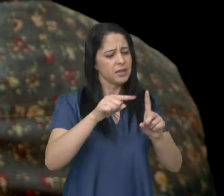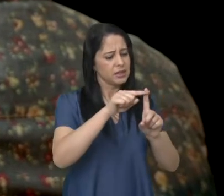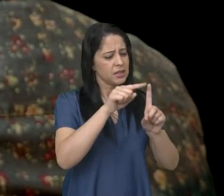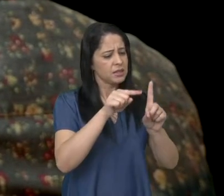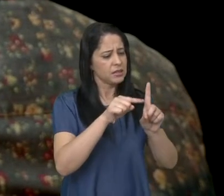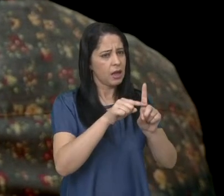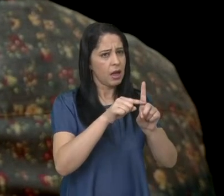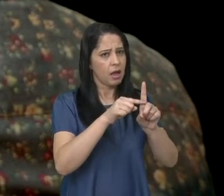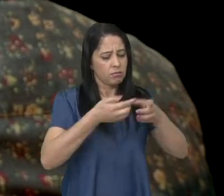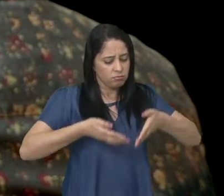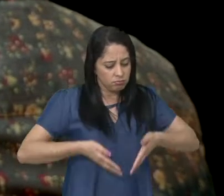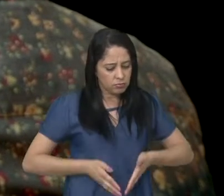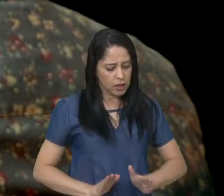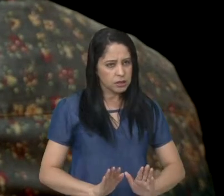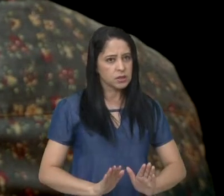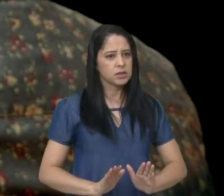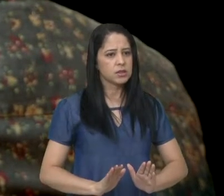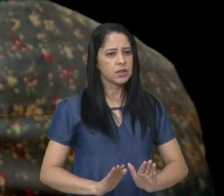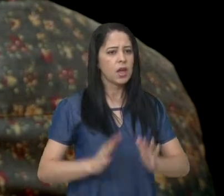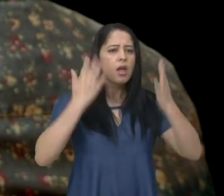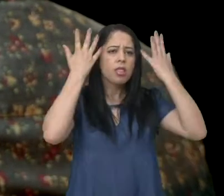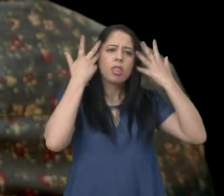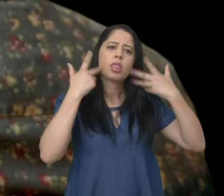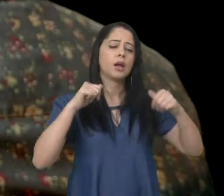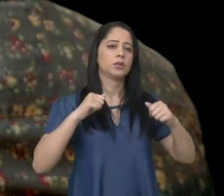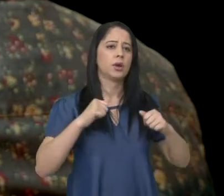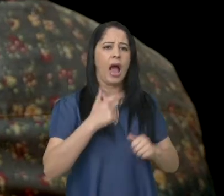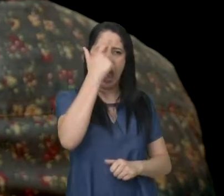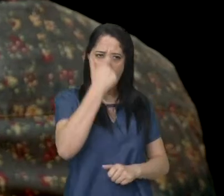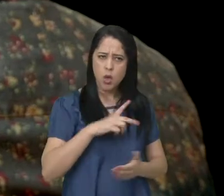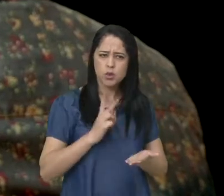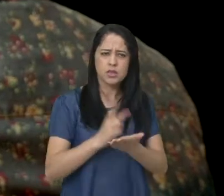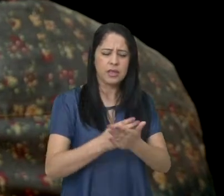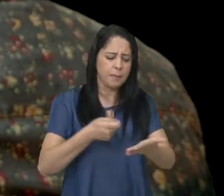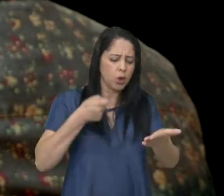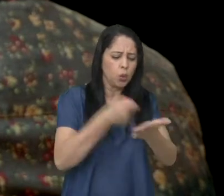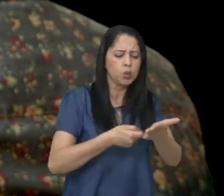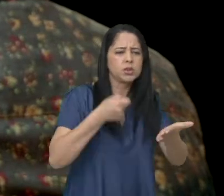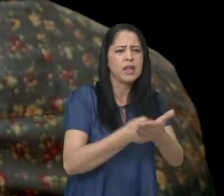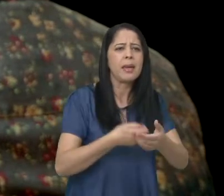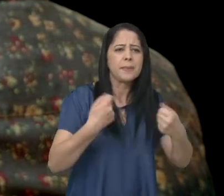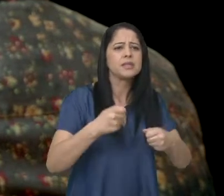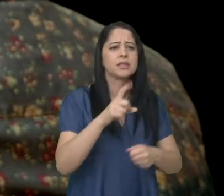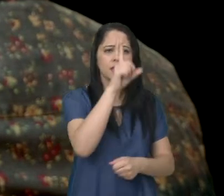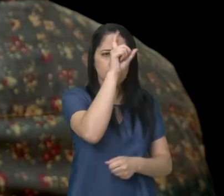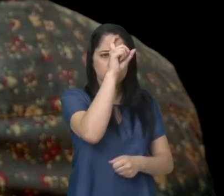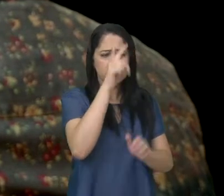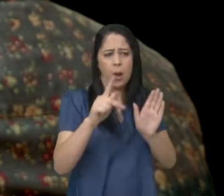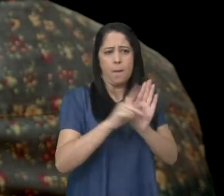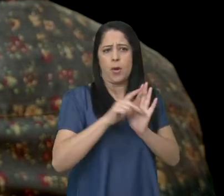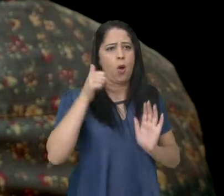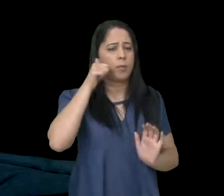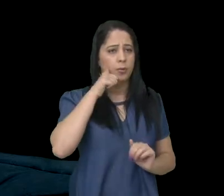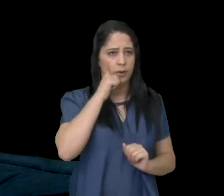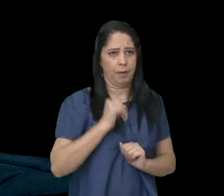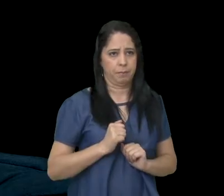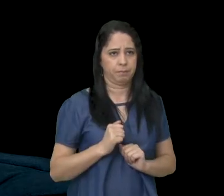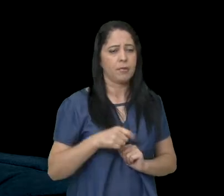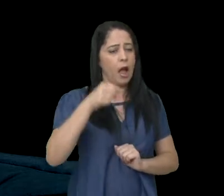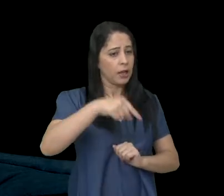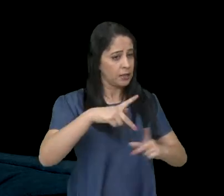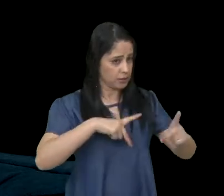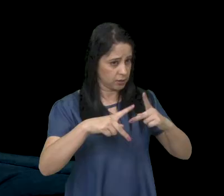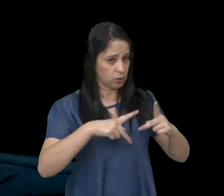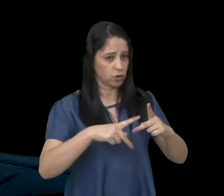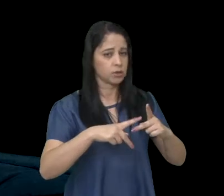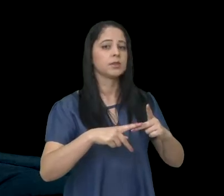né? Eu sempre batalhei muito pelo Hospital da Mulher, né? Aqui em São José nós conseguimos fazer o projeto,